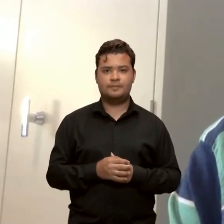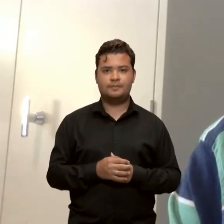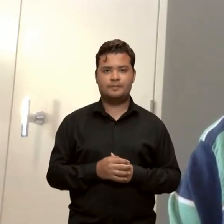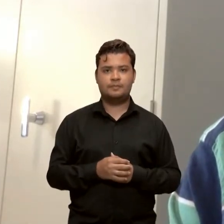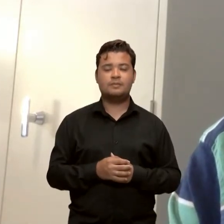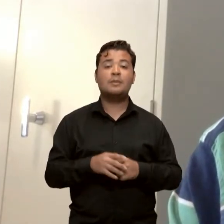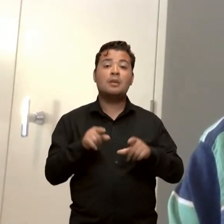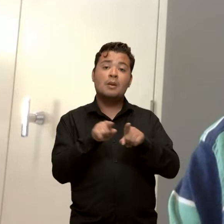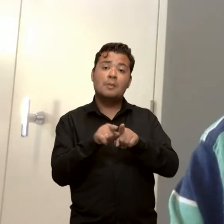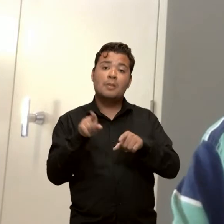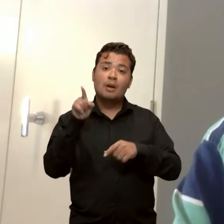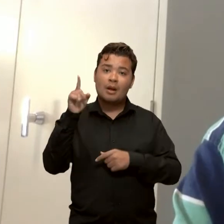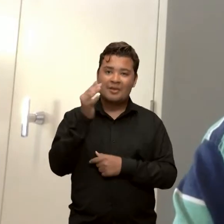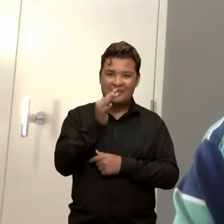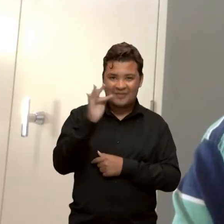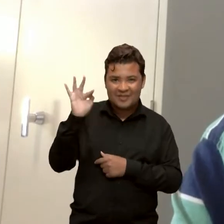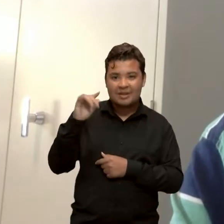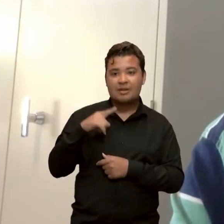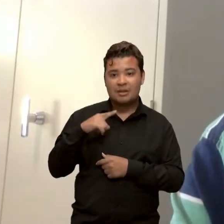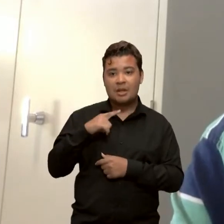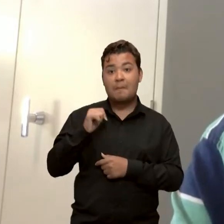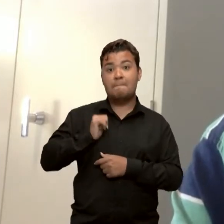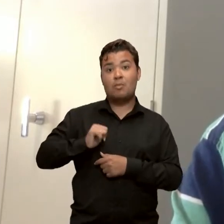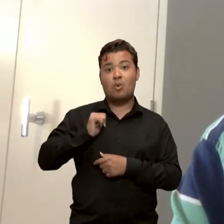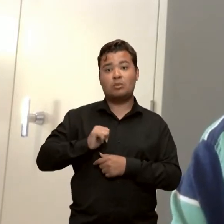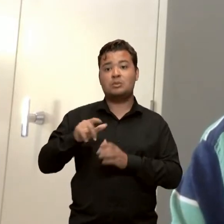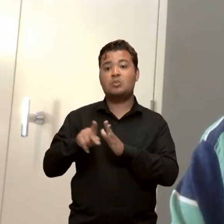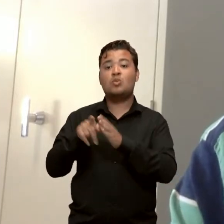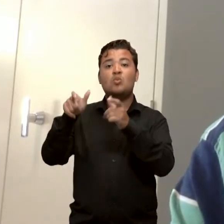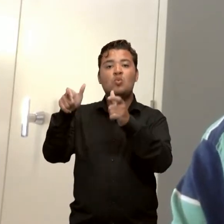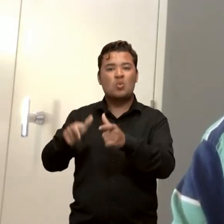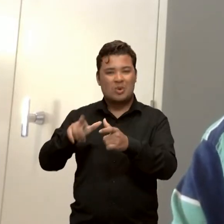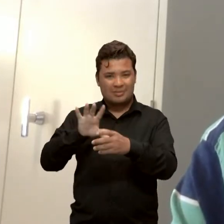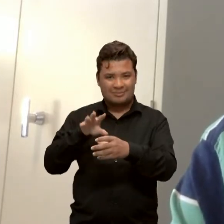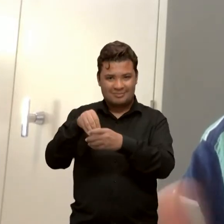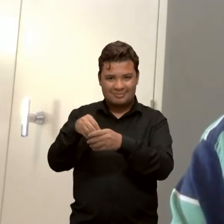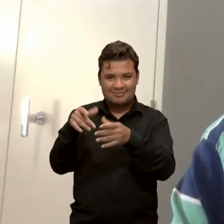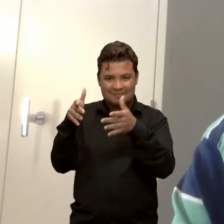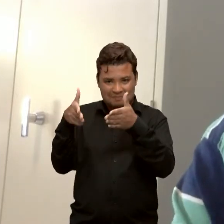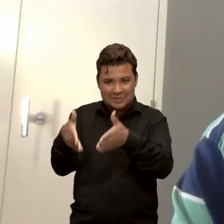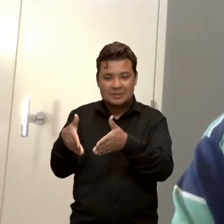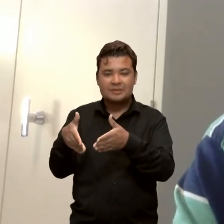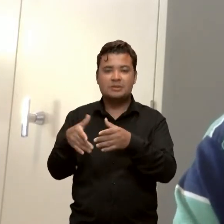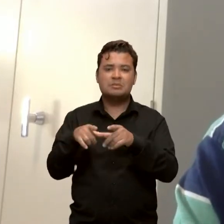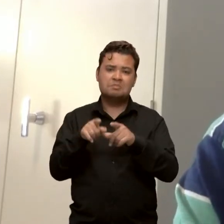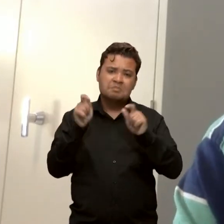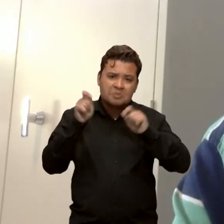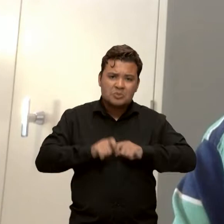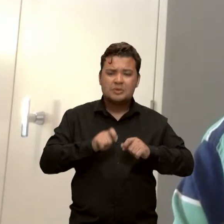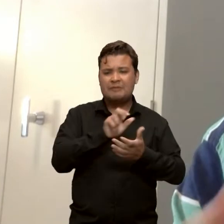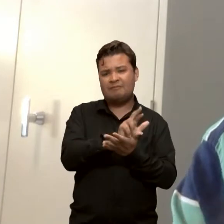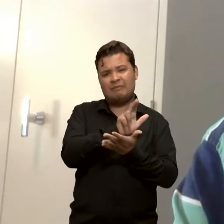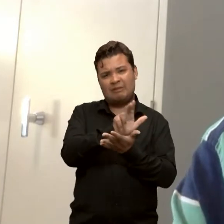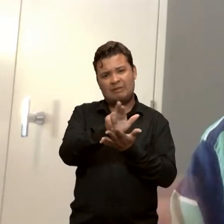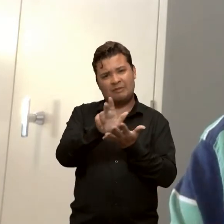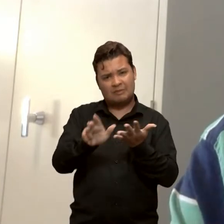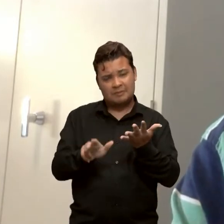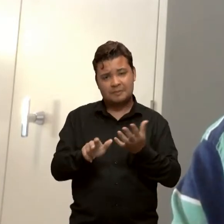por exemplo, na França, bolsas regionais, existem possibilidades diversas. E o que é aconselhável ao estudante? Uma vez que